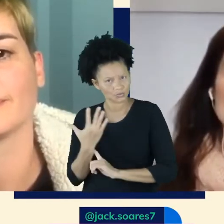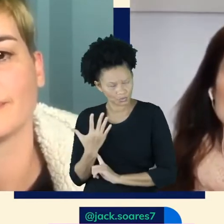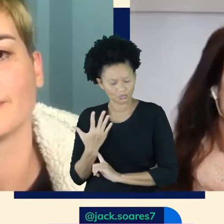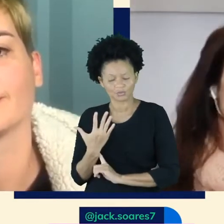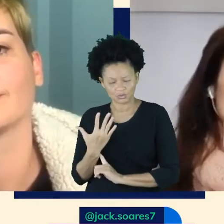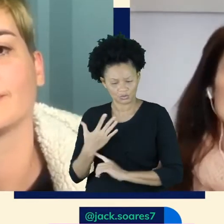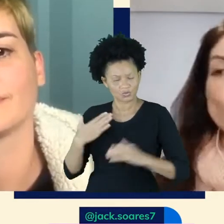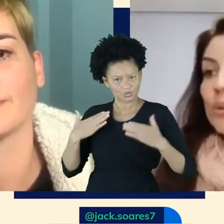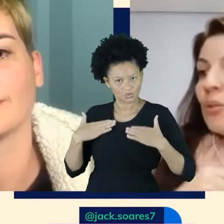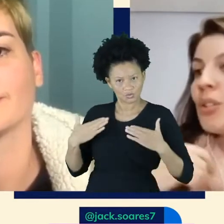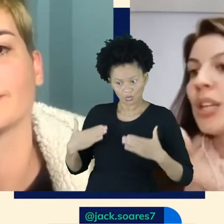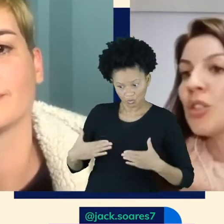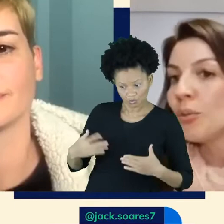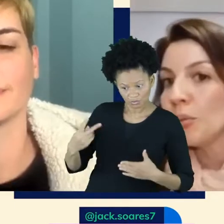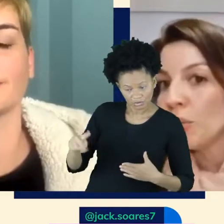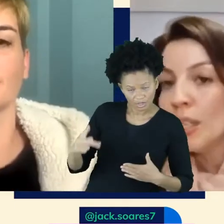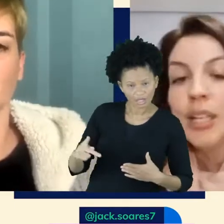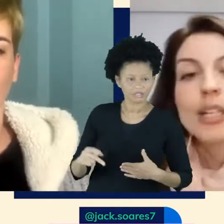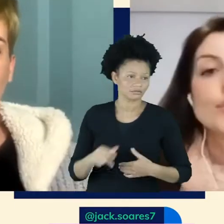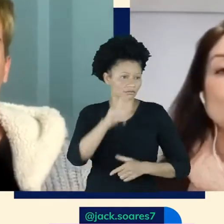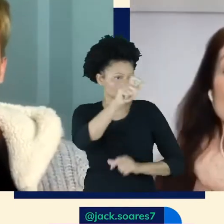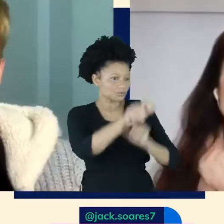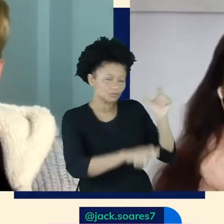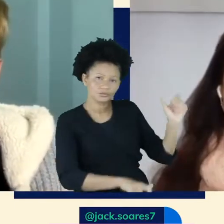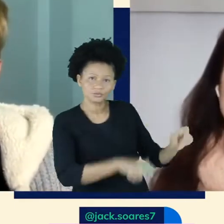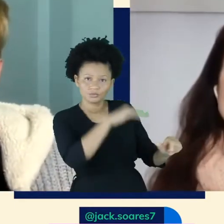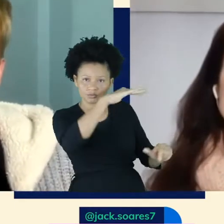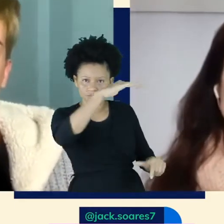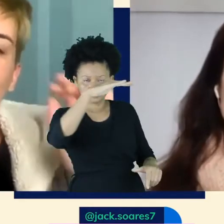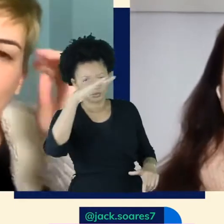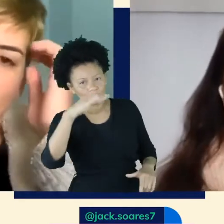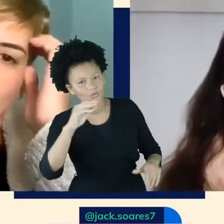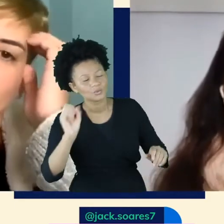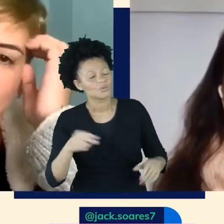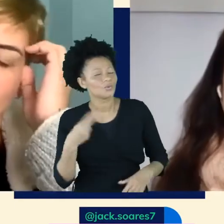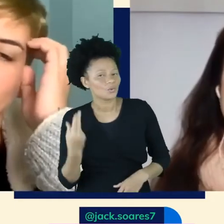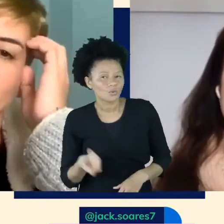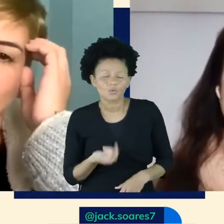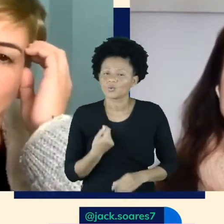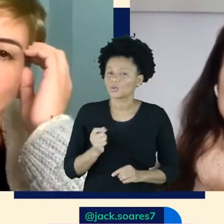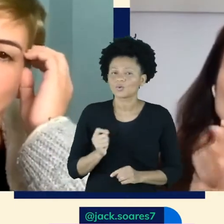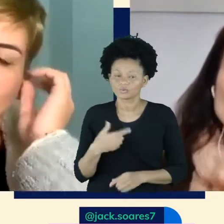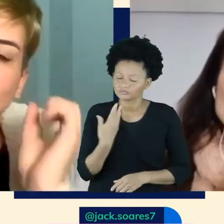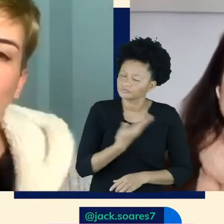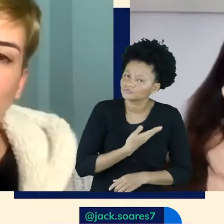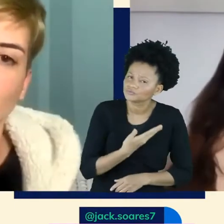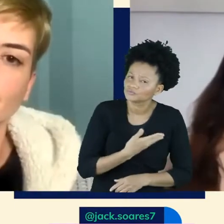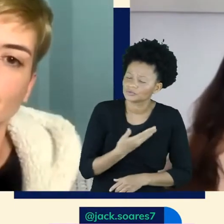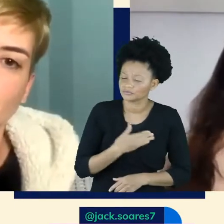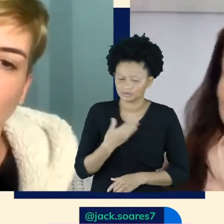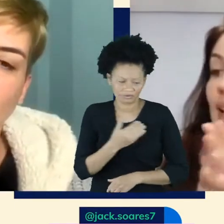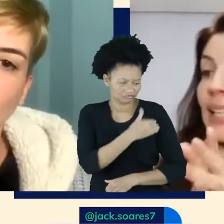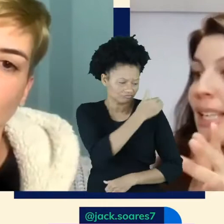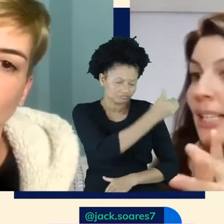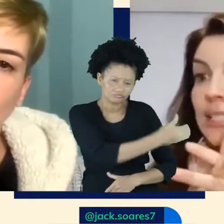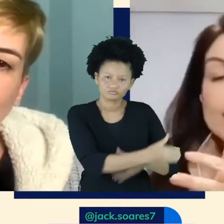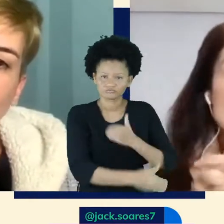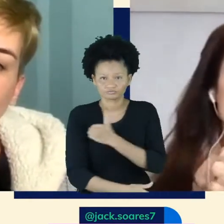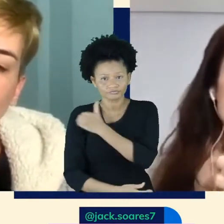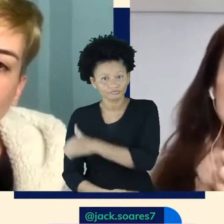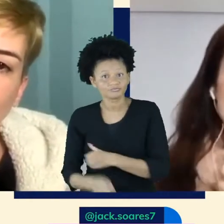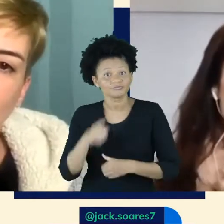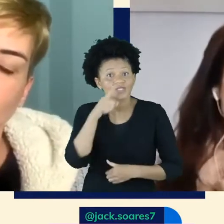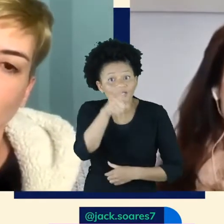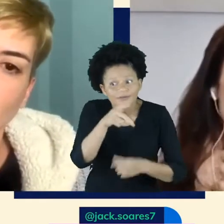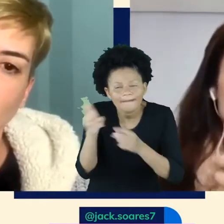dos outros, seja do adulto, seja dos colegas, dos seus pares, tá? Mas você vai perceber, tem